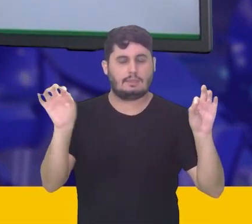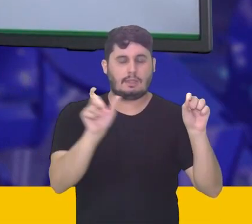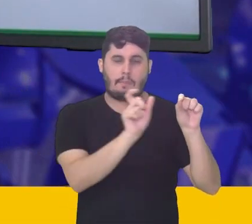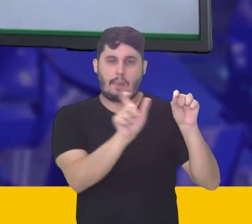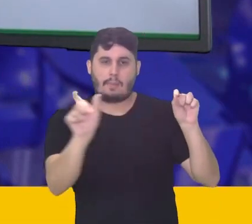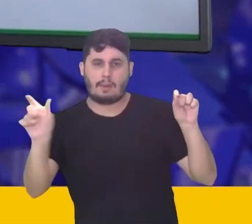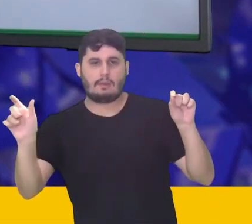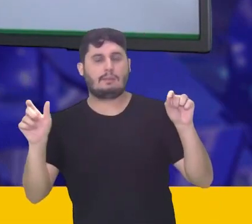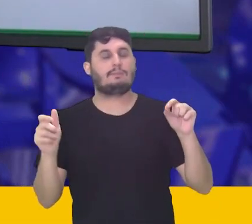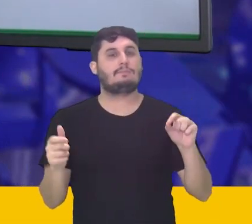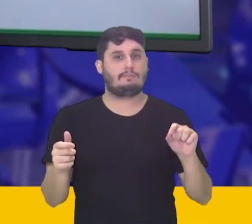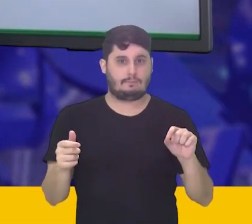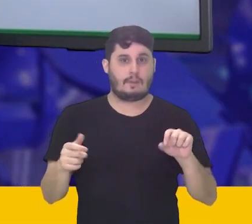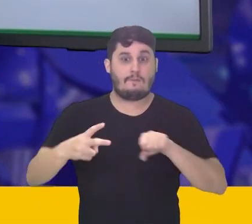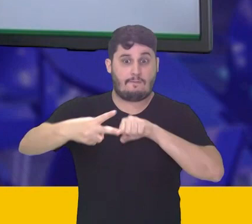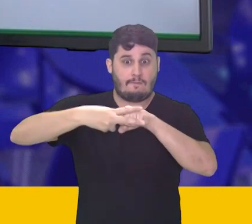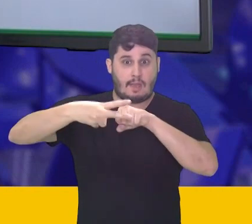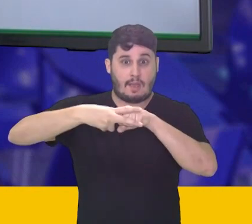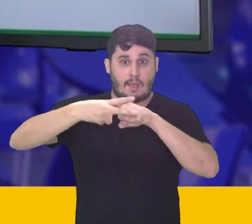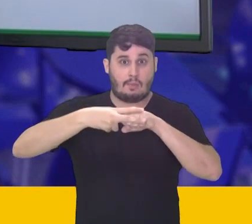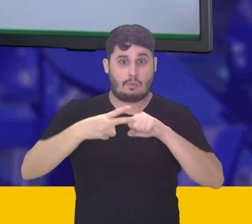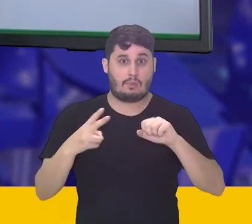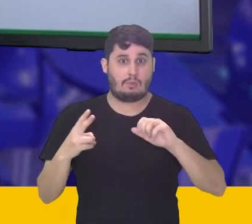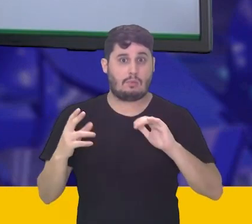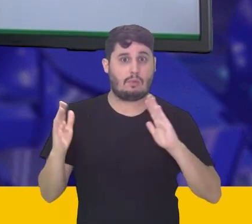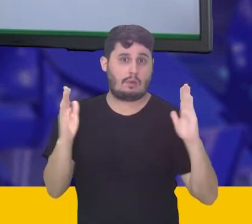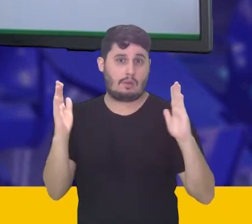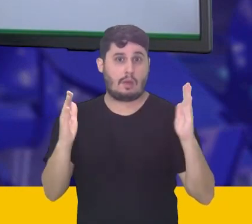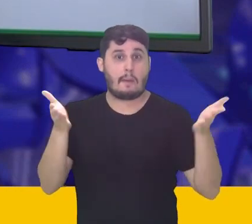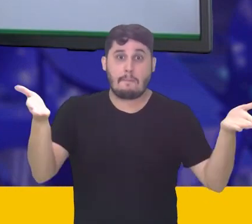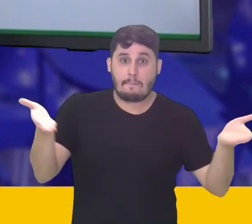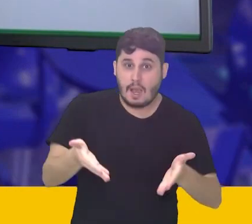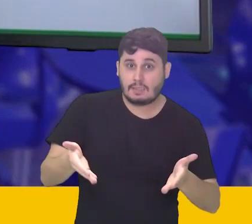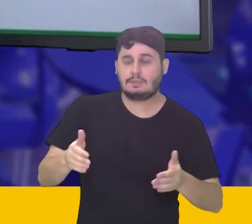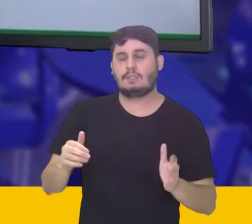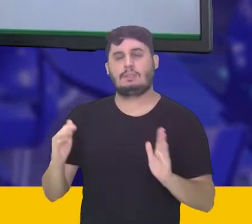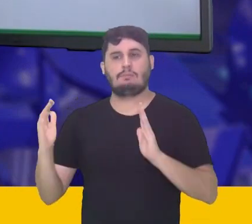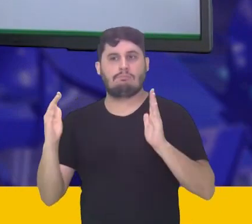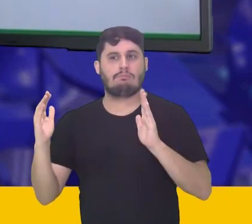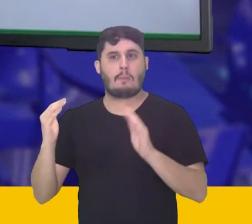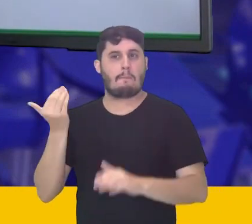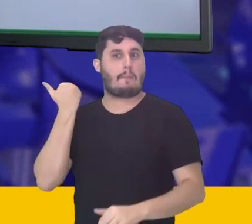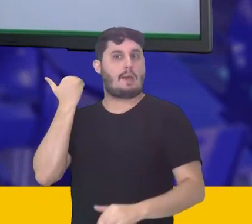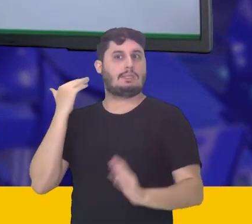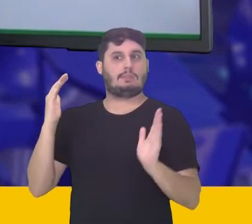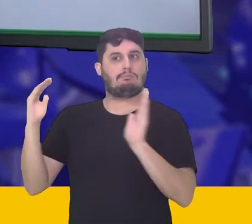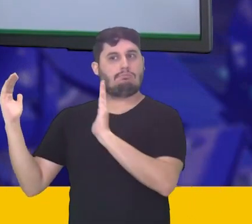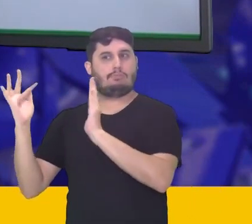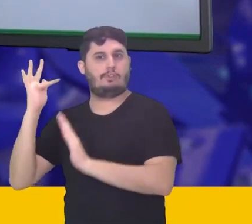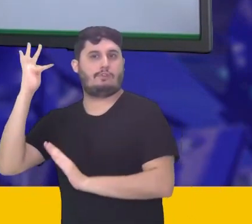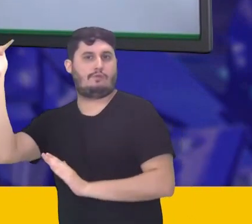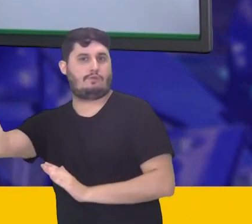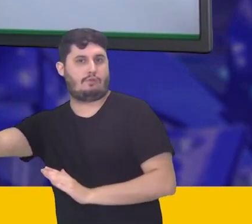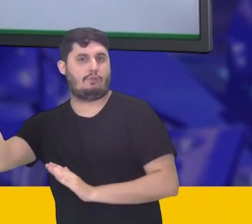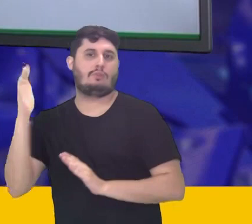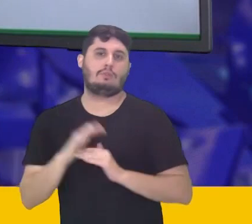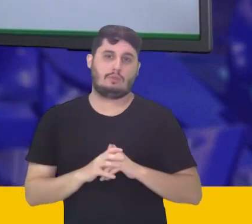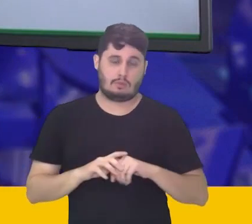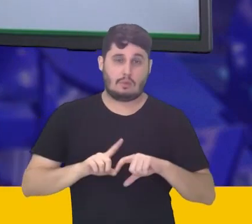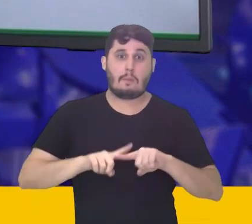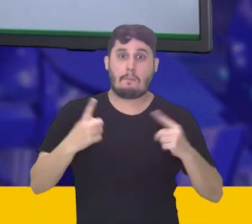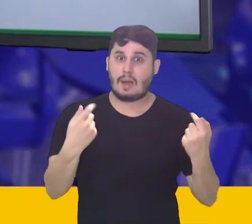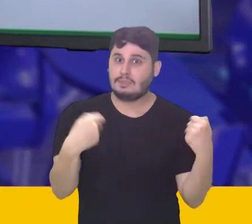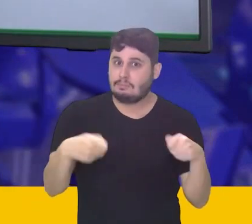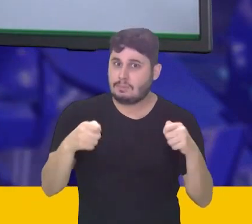ela esteja no presente, no passado ou no futuro. Mas focando sempre, como foi pedido